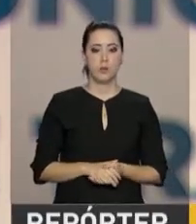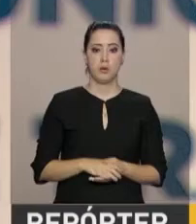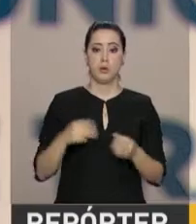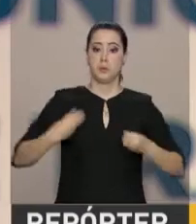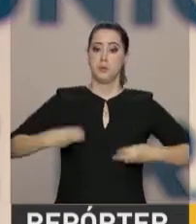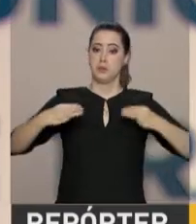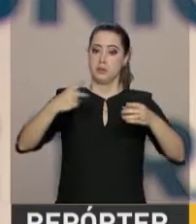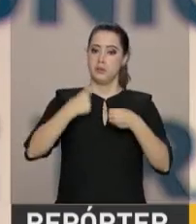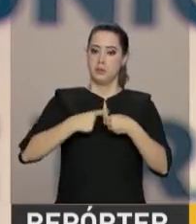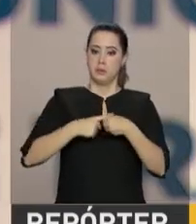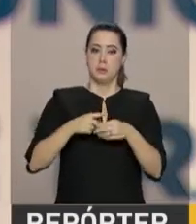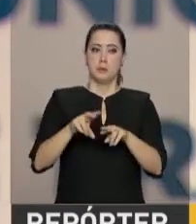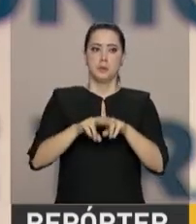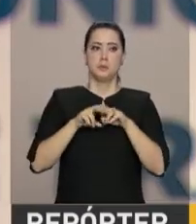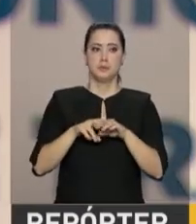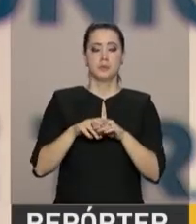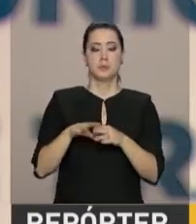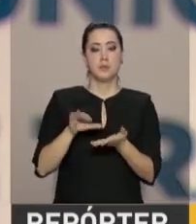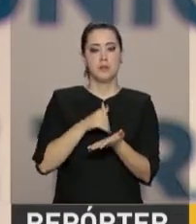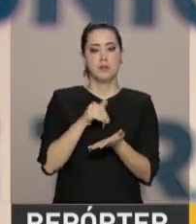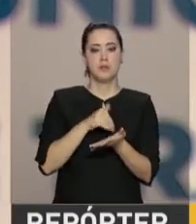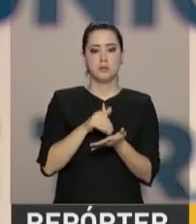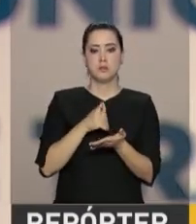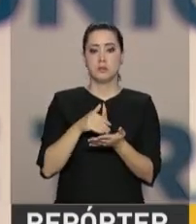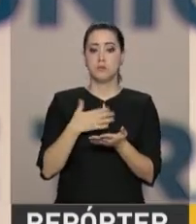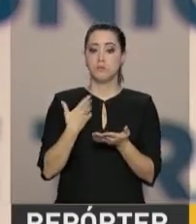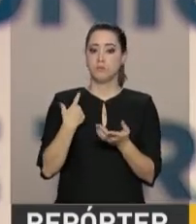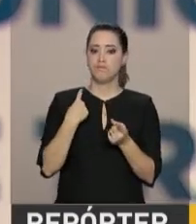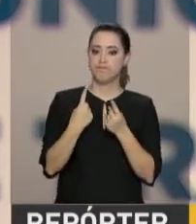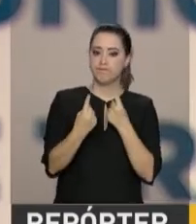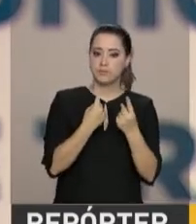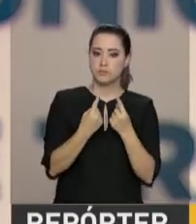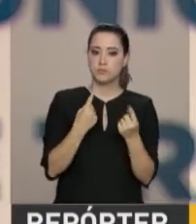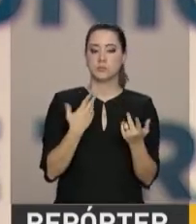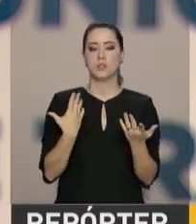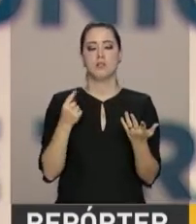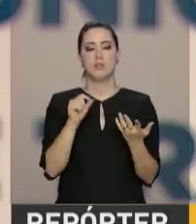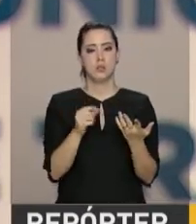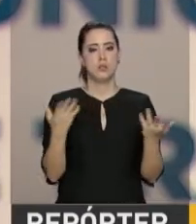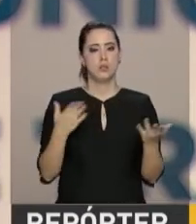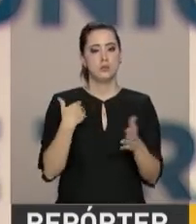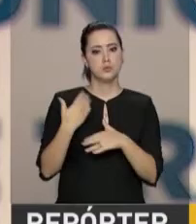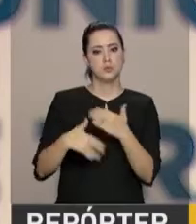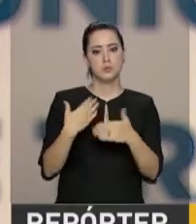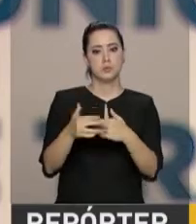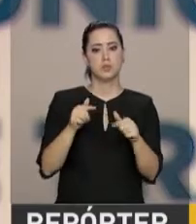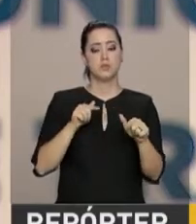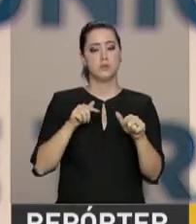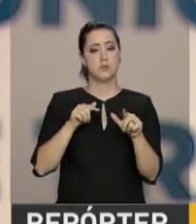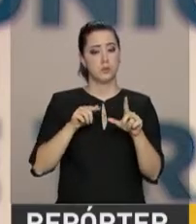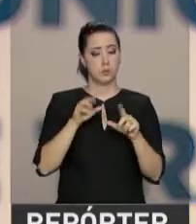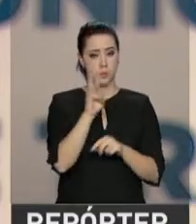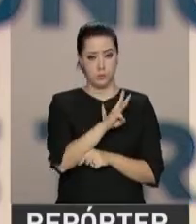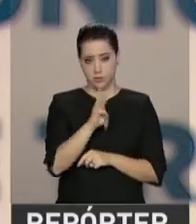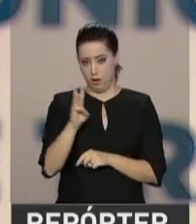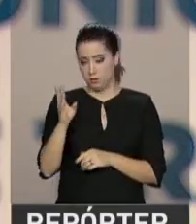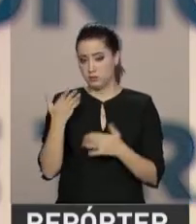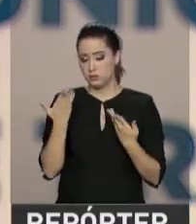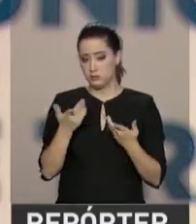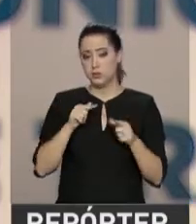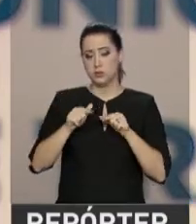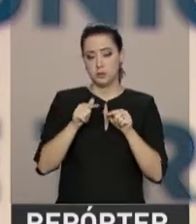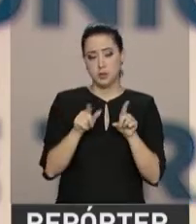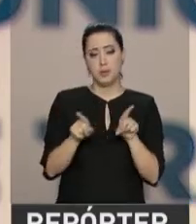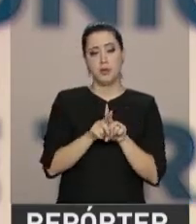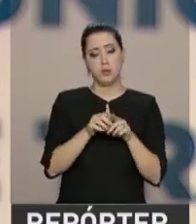secretaria de mobilidade urbana é desenvolveu uma uma ferramenta que vai